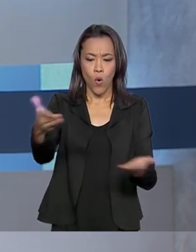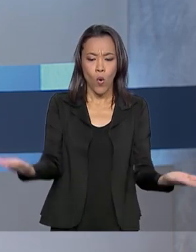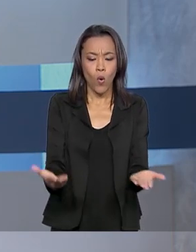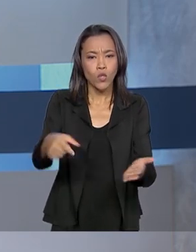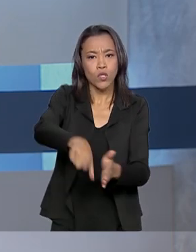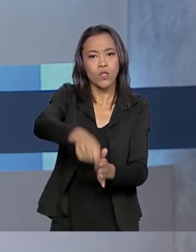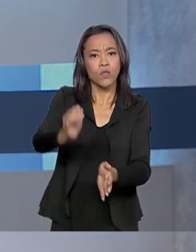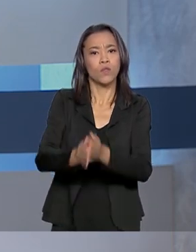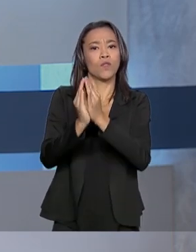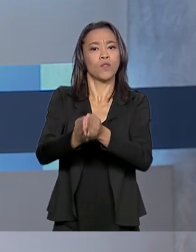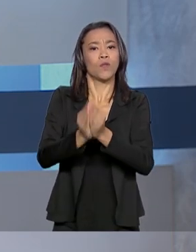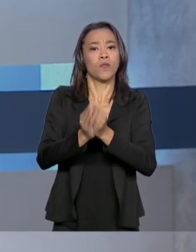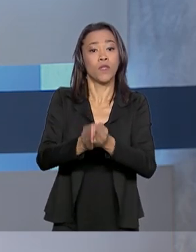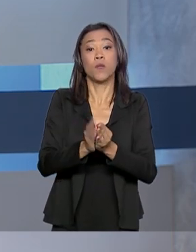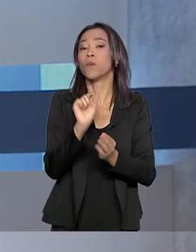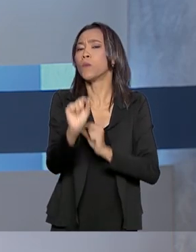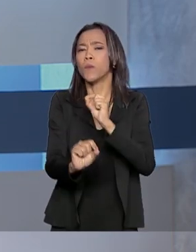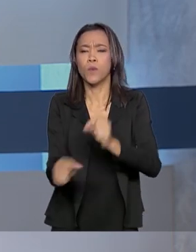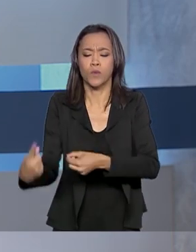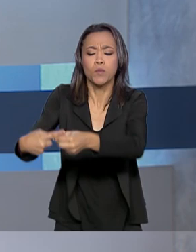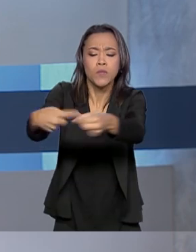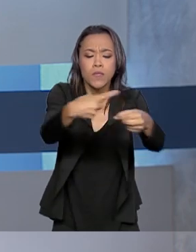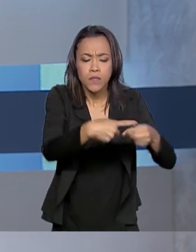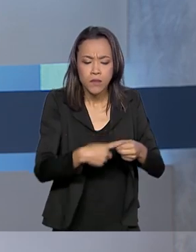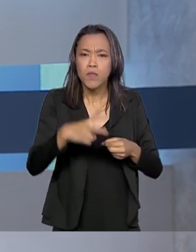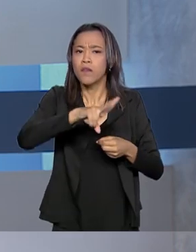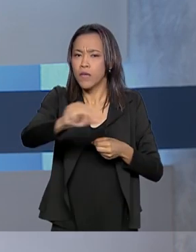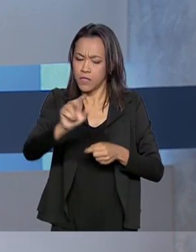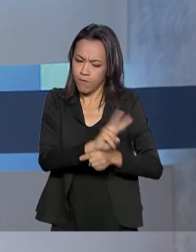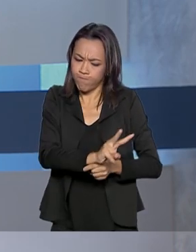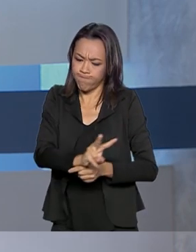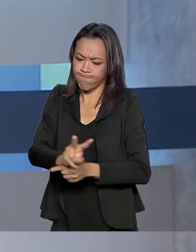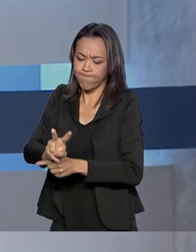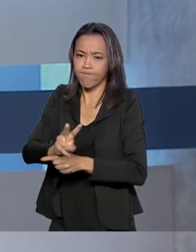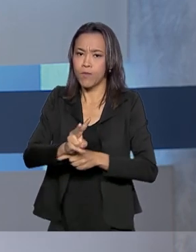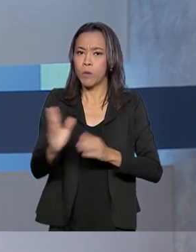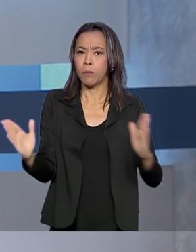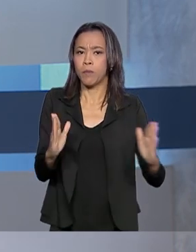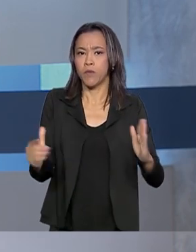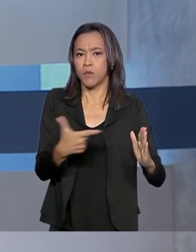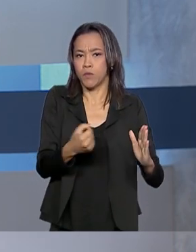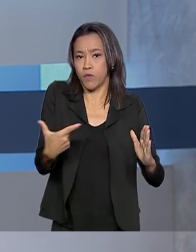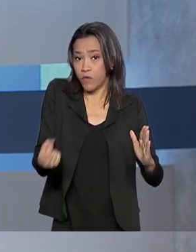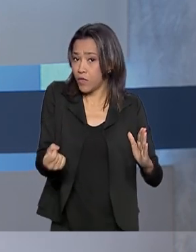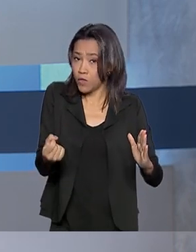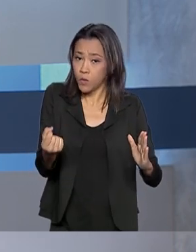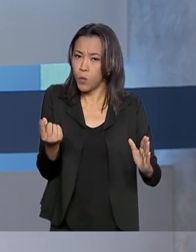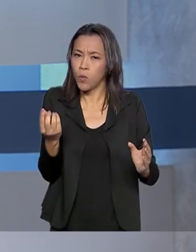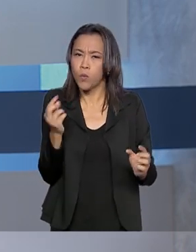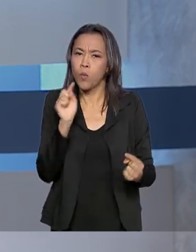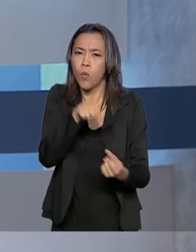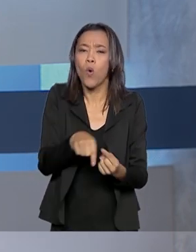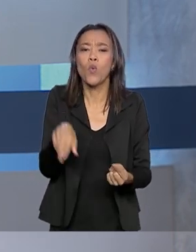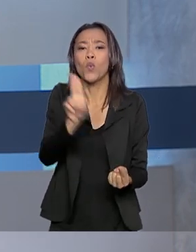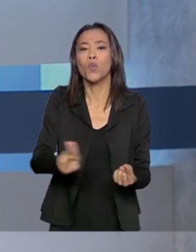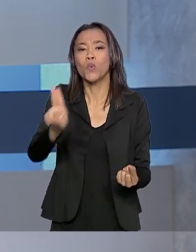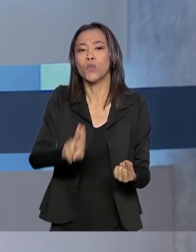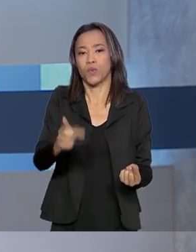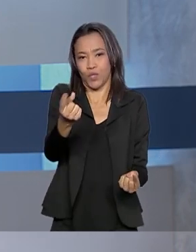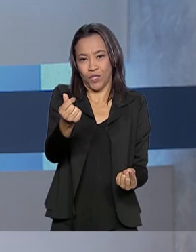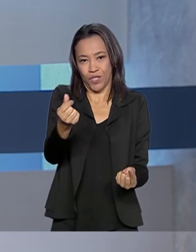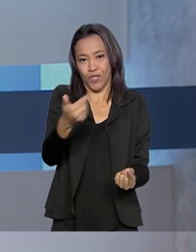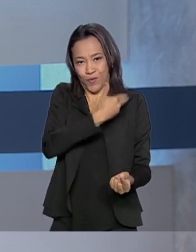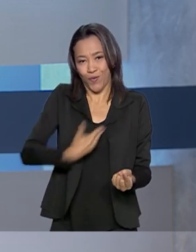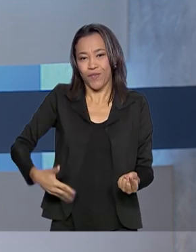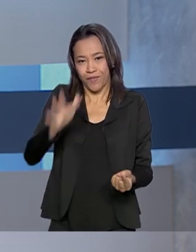em São Paulo os municípios que serão fiscalizados em 2020, quanto à aplicação de recursos repassados pela União para a